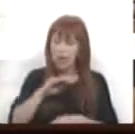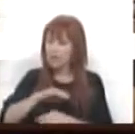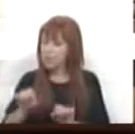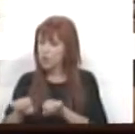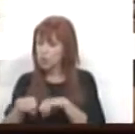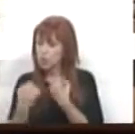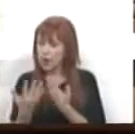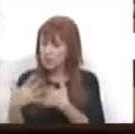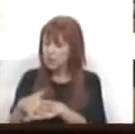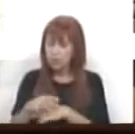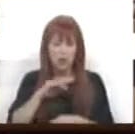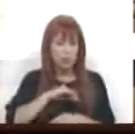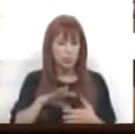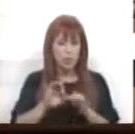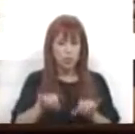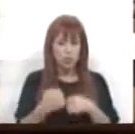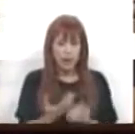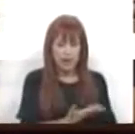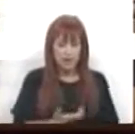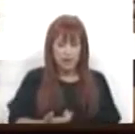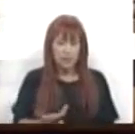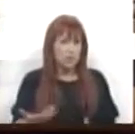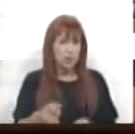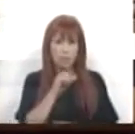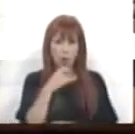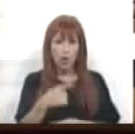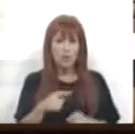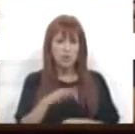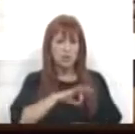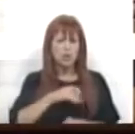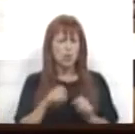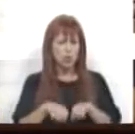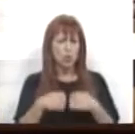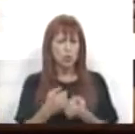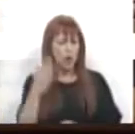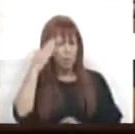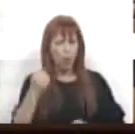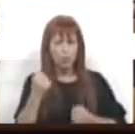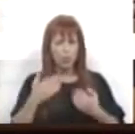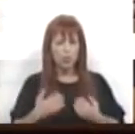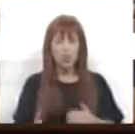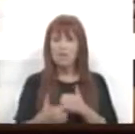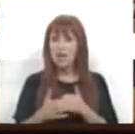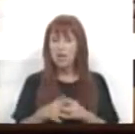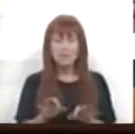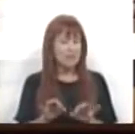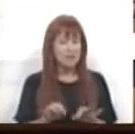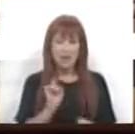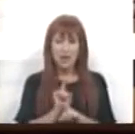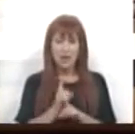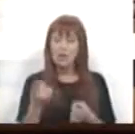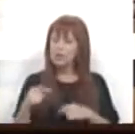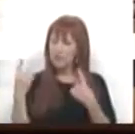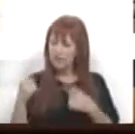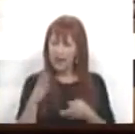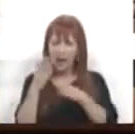rendimento social de inserção, subsídio social de desemprego. Podem ter pensões sociais de invalidez e de velhice pelo mesmo critério e